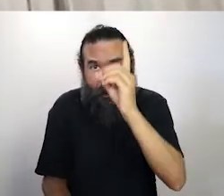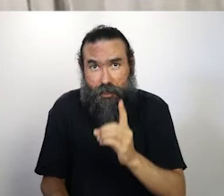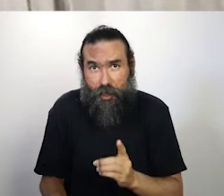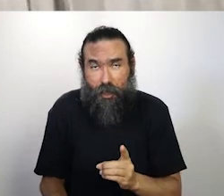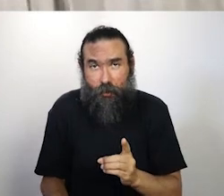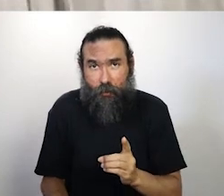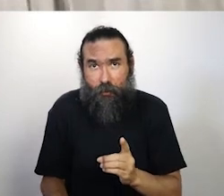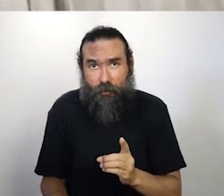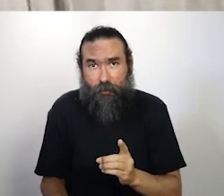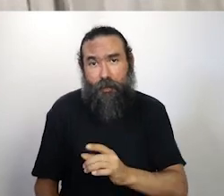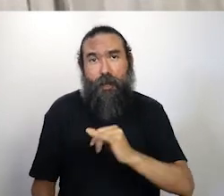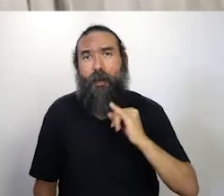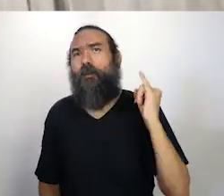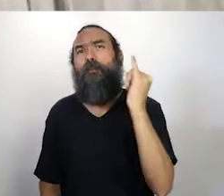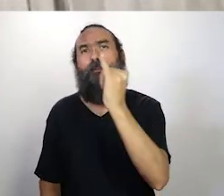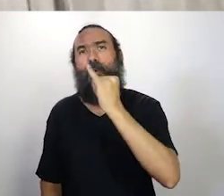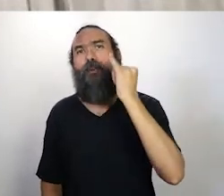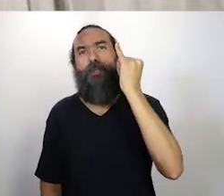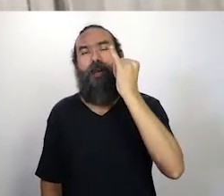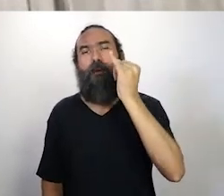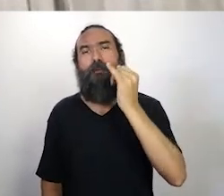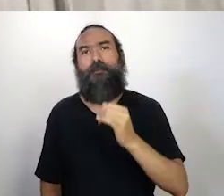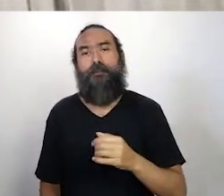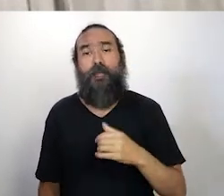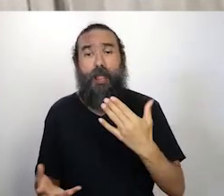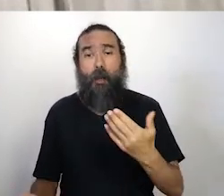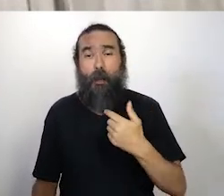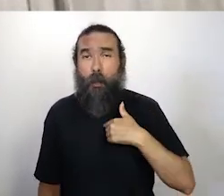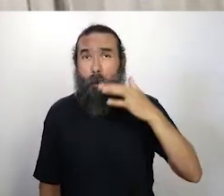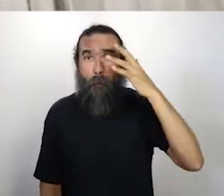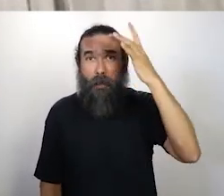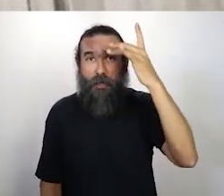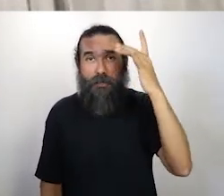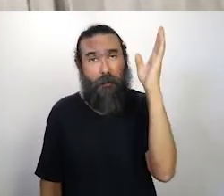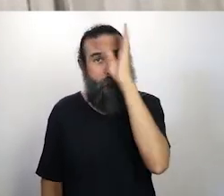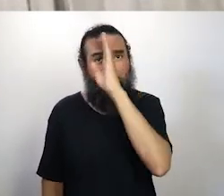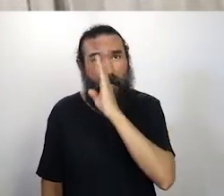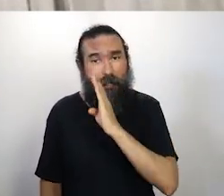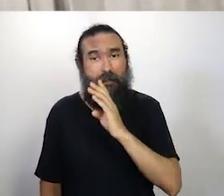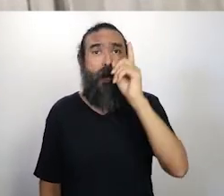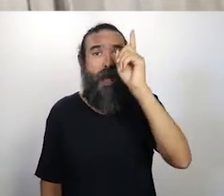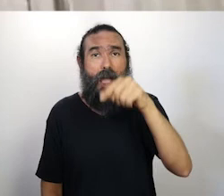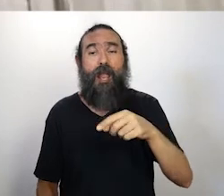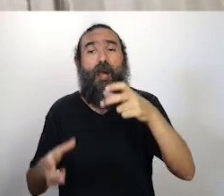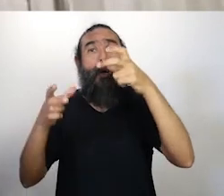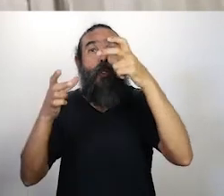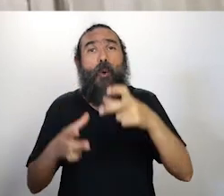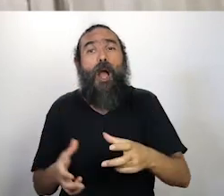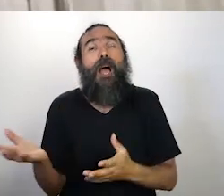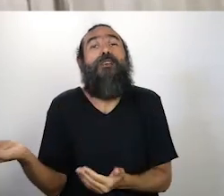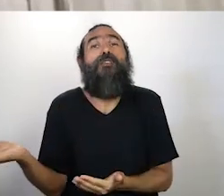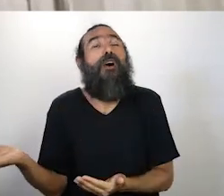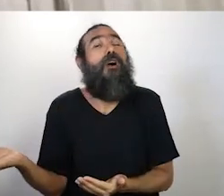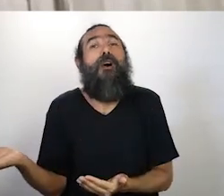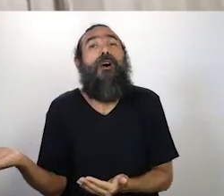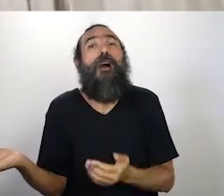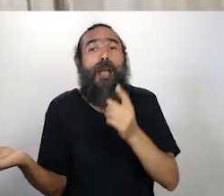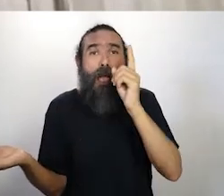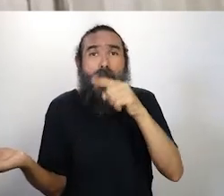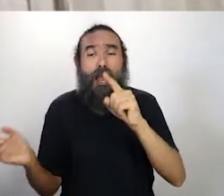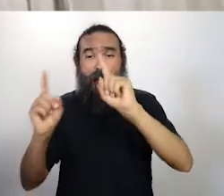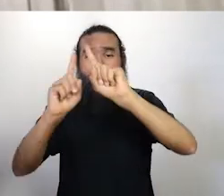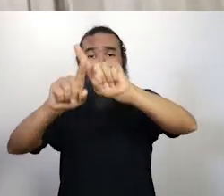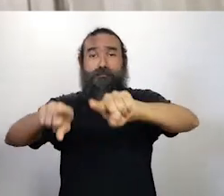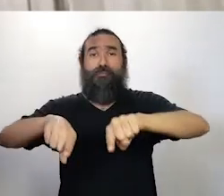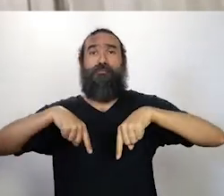né? Porque a participação é fundamental. Então, quando eu penso no Brasil, lugar de jovem é na Conferência Nacional